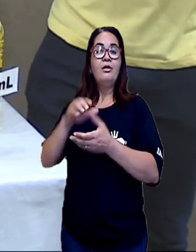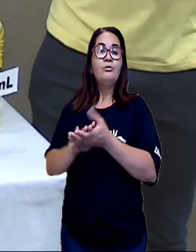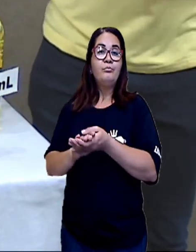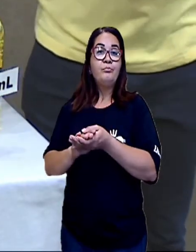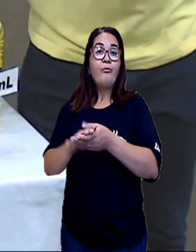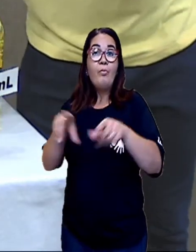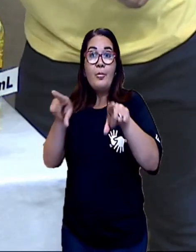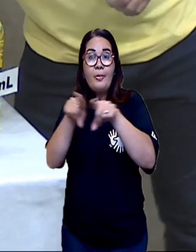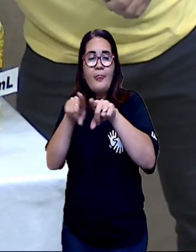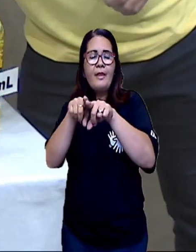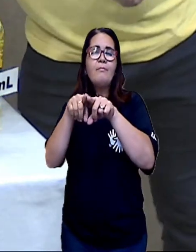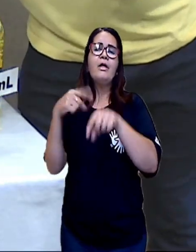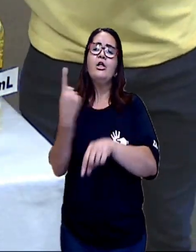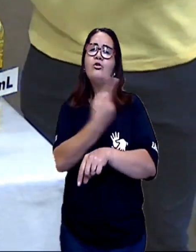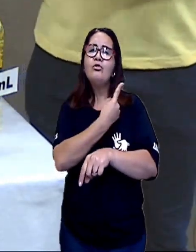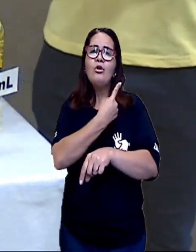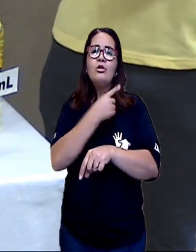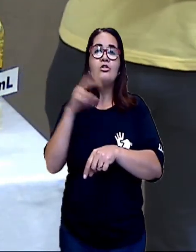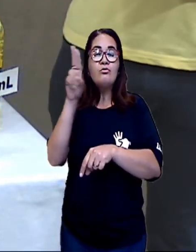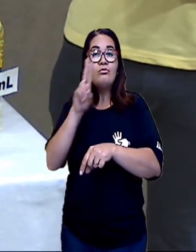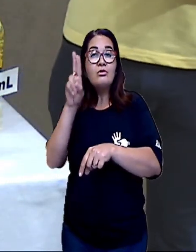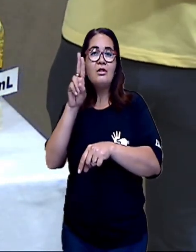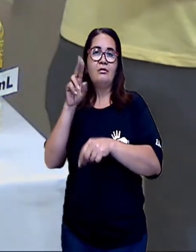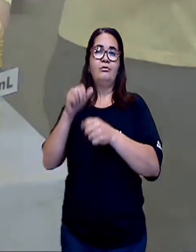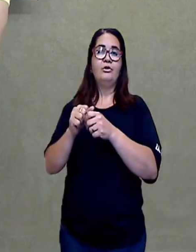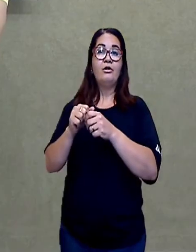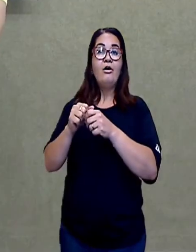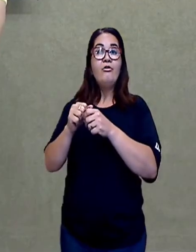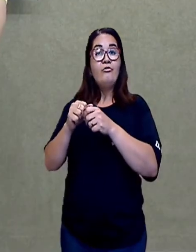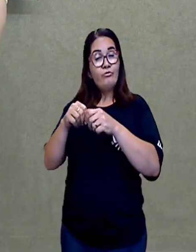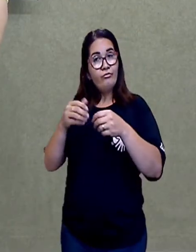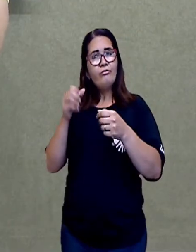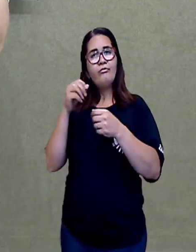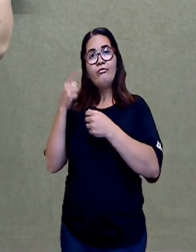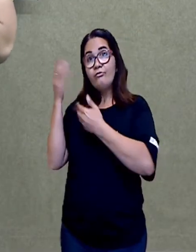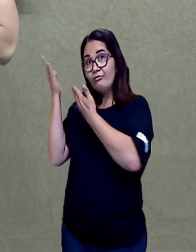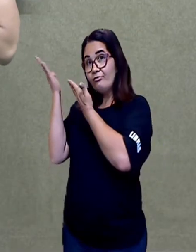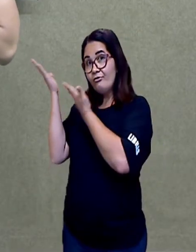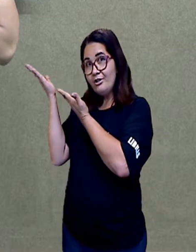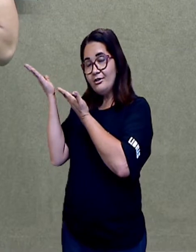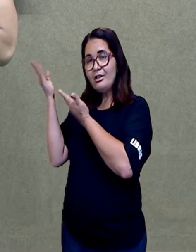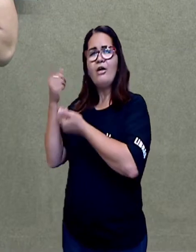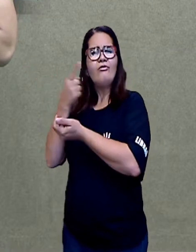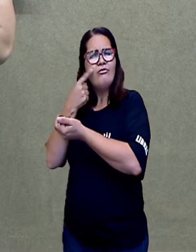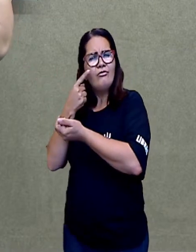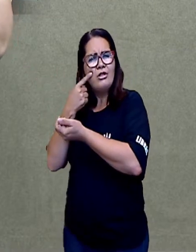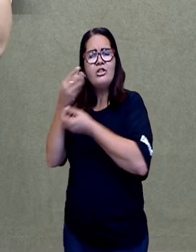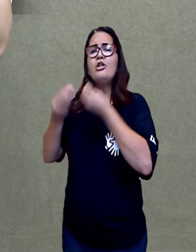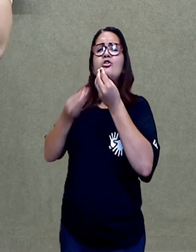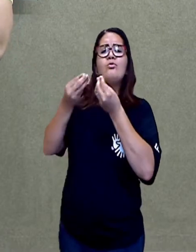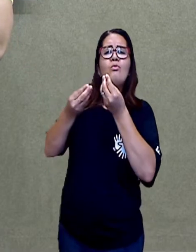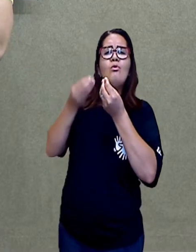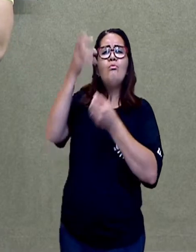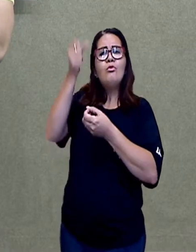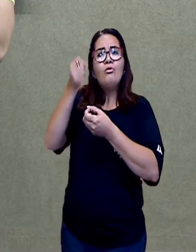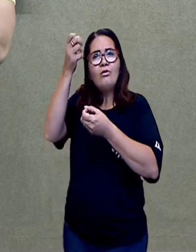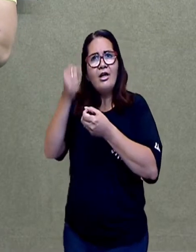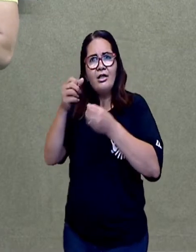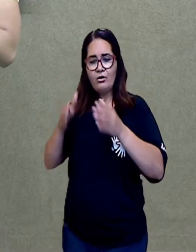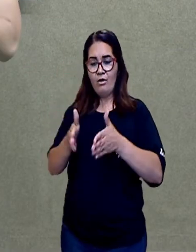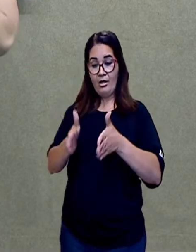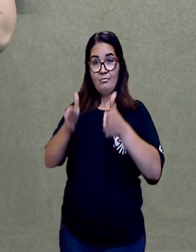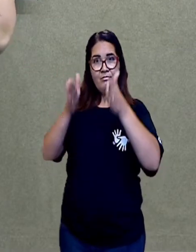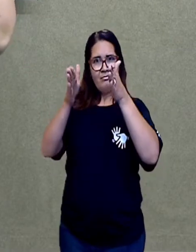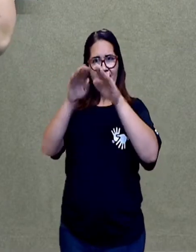utilizamos diariamente, é o leite. Ele tem 1 litro. E para fazer essa conversão, eu tenho o quê? 1.000